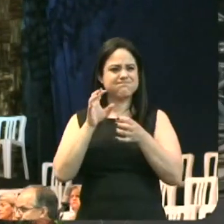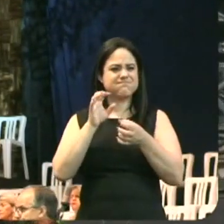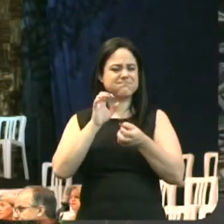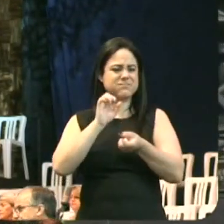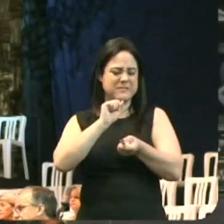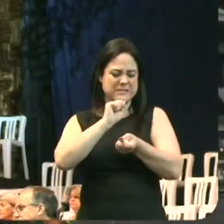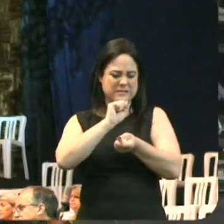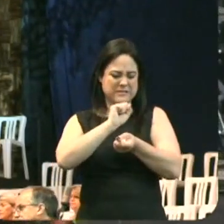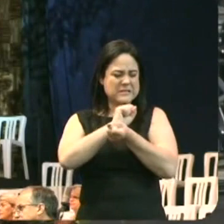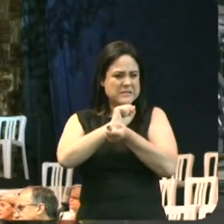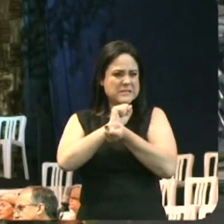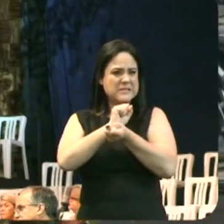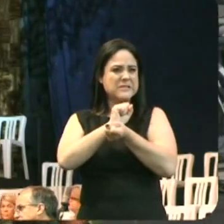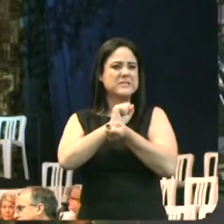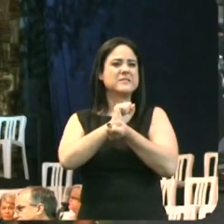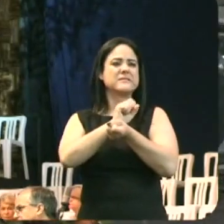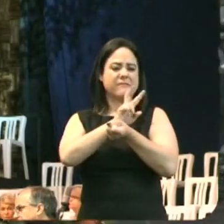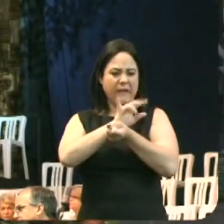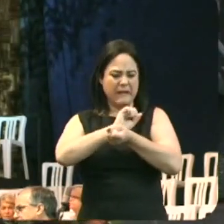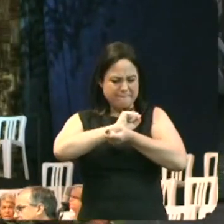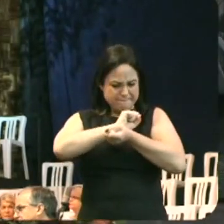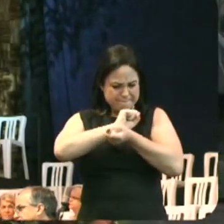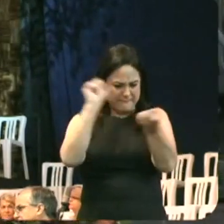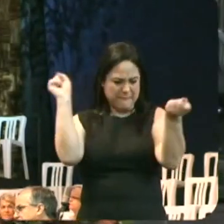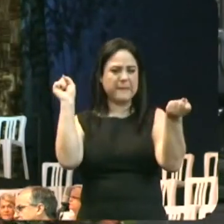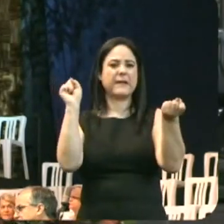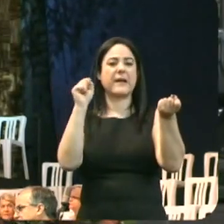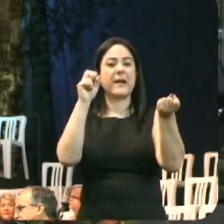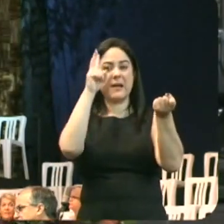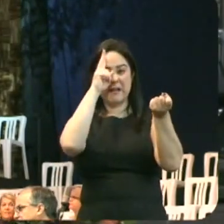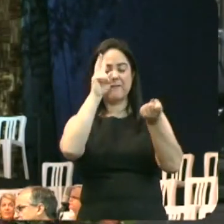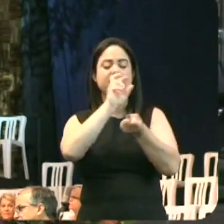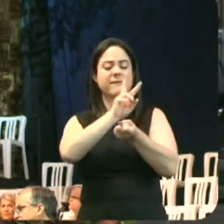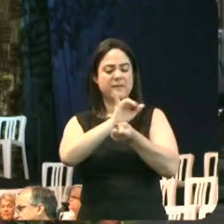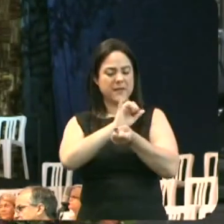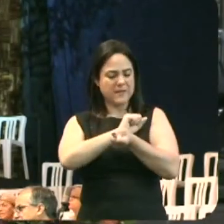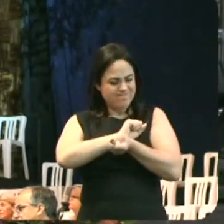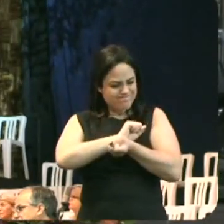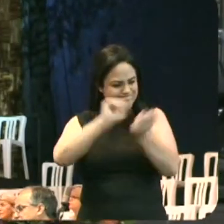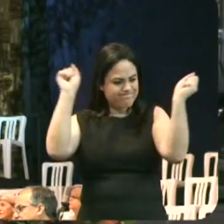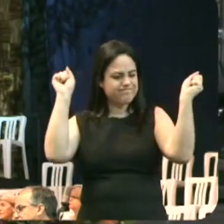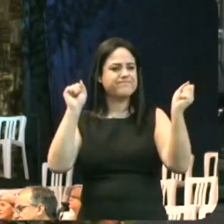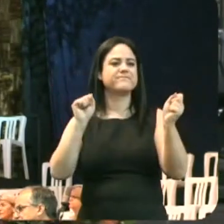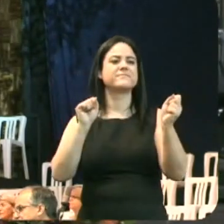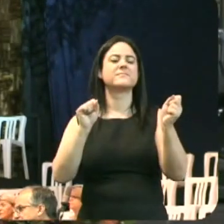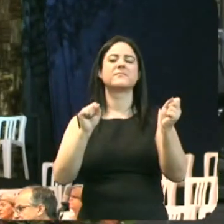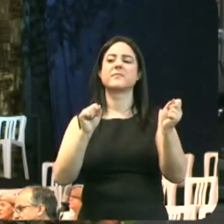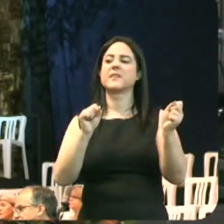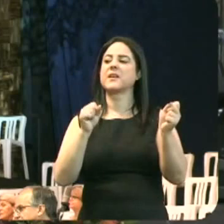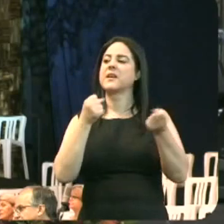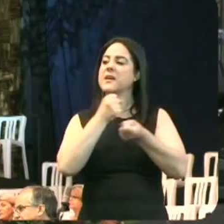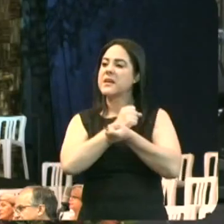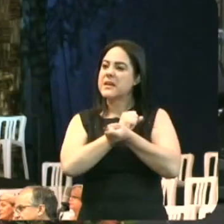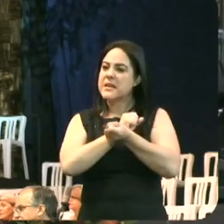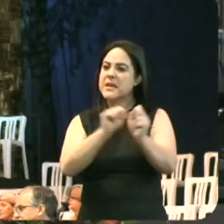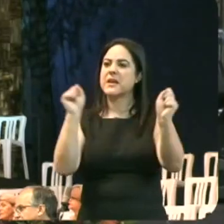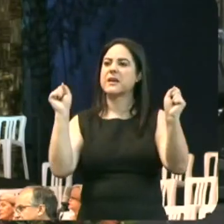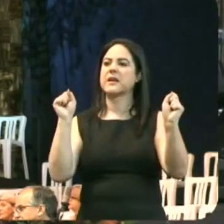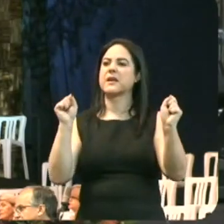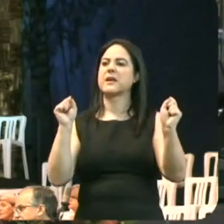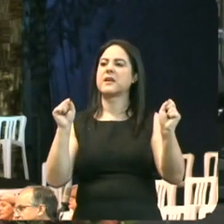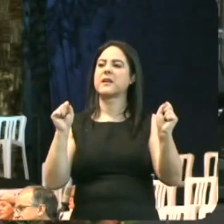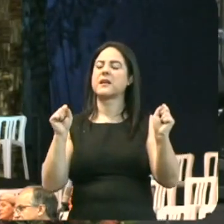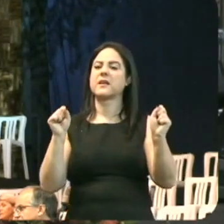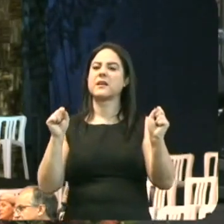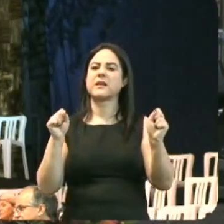ser quebradas. Você lembra o texto que a gente leu, que falava disso? Cadeias iam ser quebradas, que Ele quebra as cadeias,